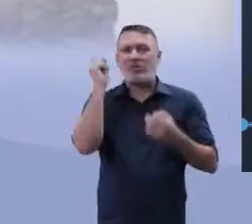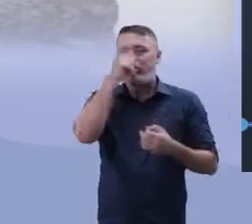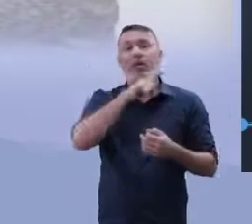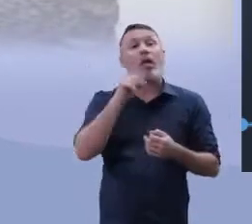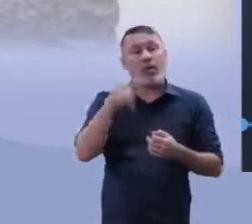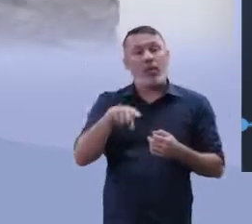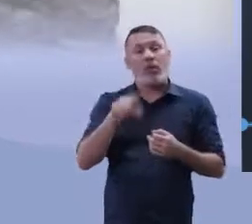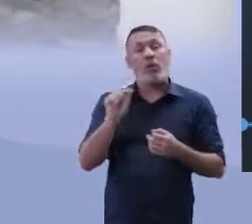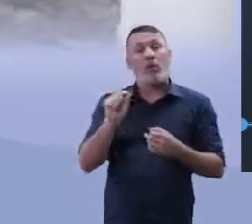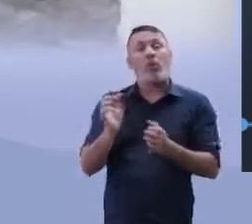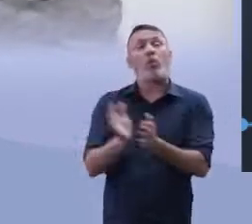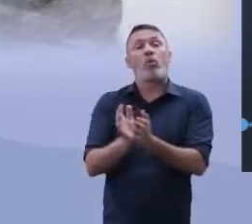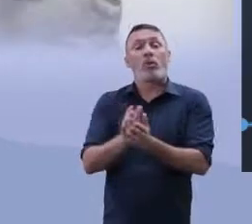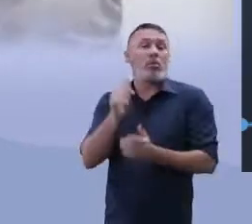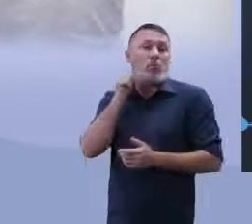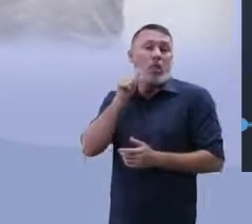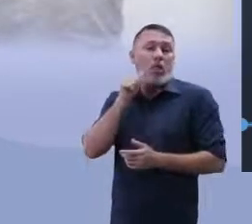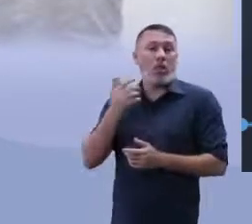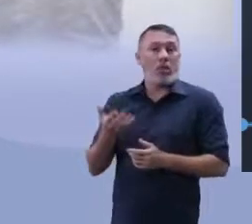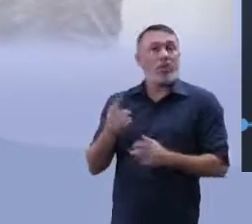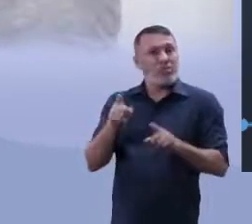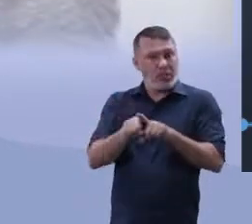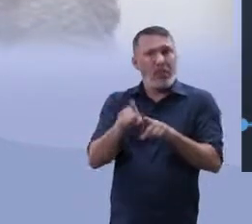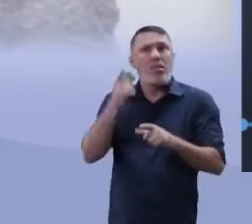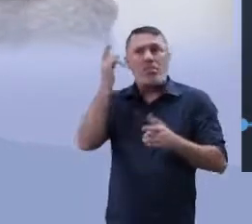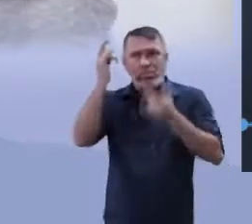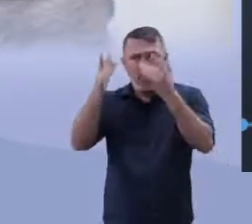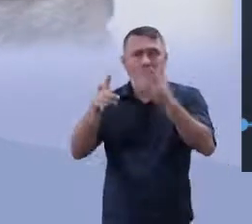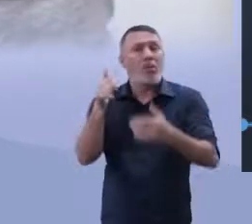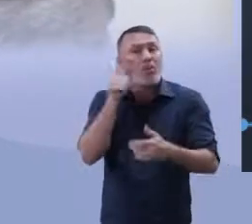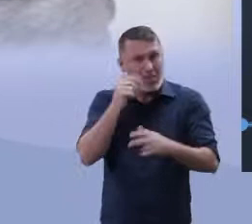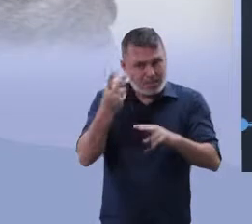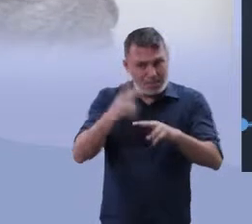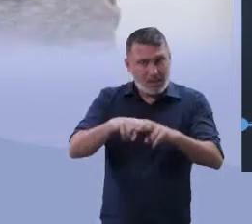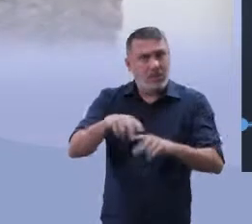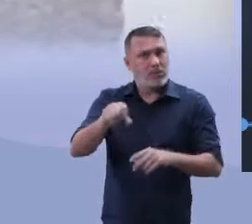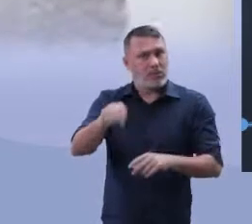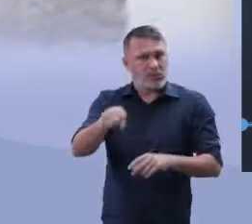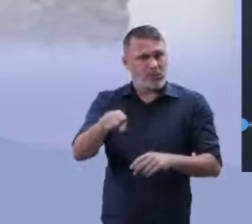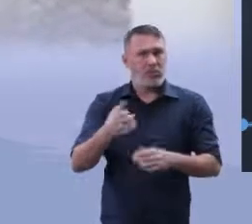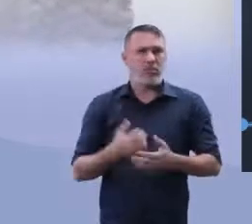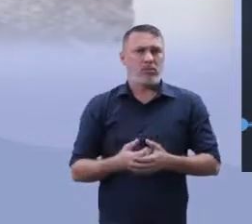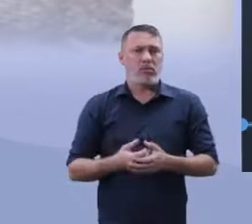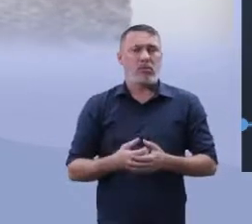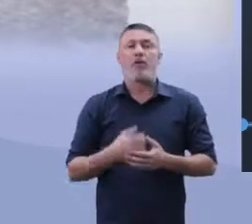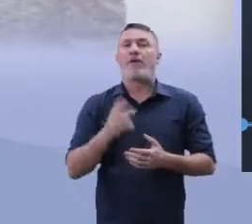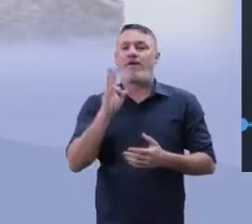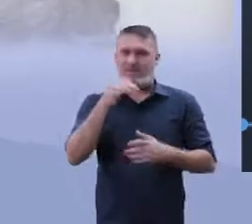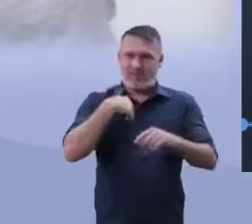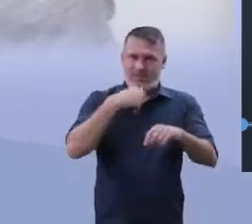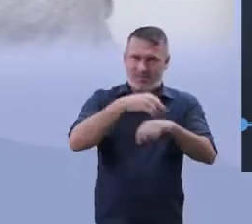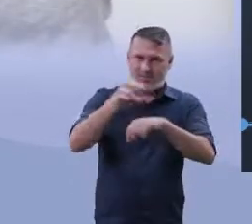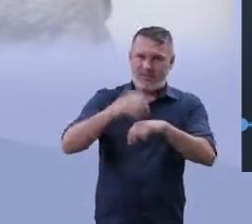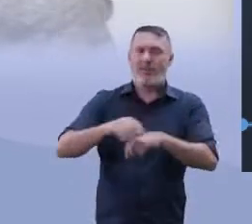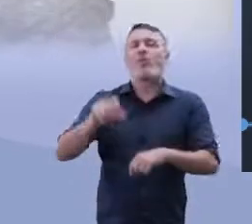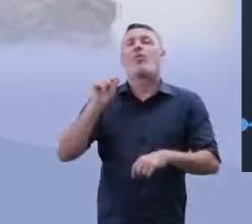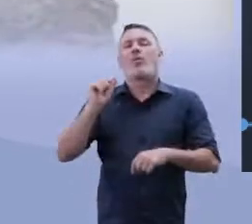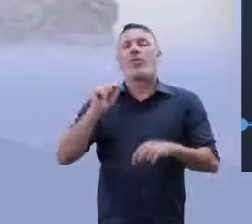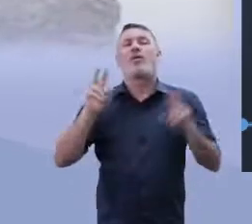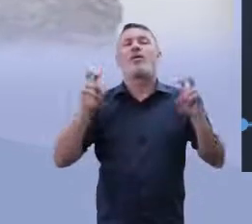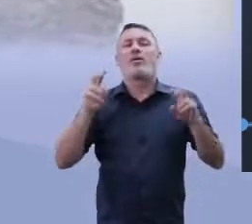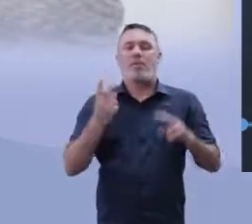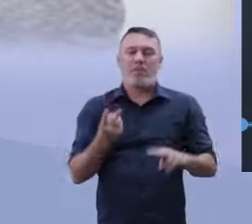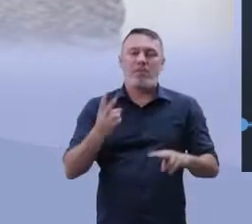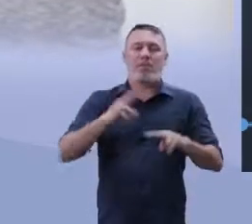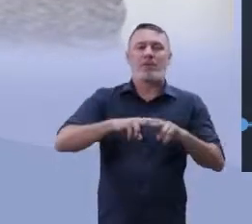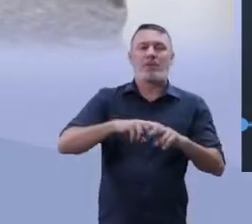são as mulheres. E quando traz isso aí, é muito interessante que eu apresentei a alguns alunos e falei, galera, nós vamos ler esse texto chamado Presos